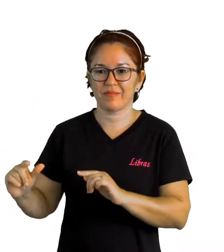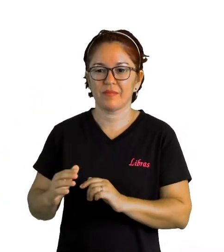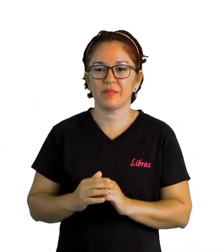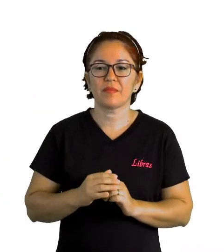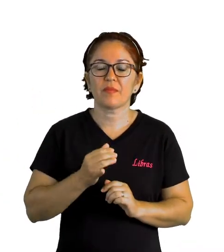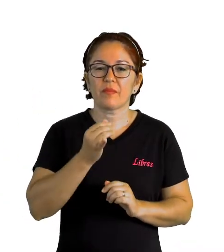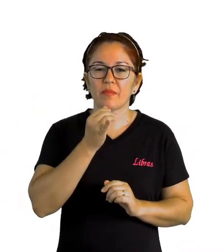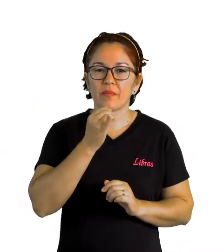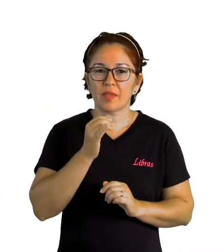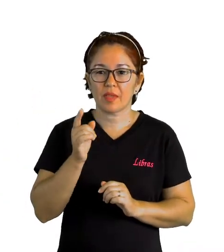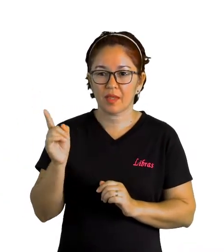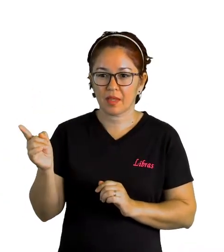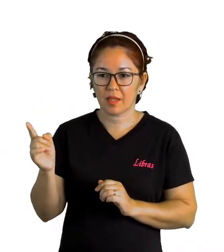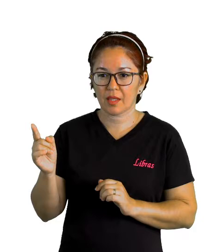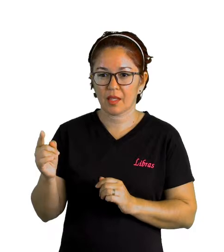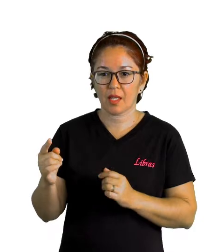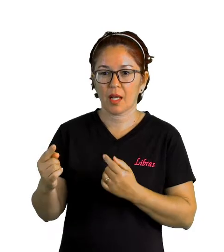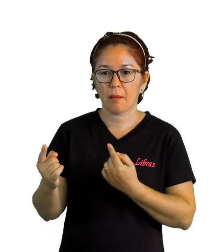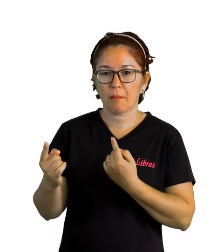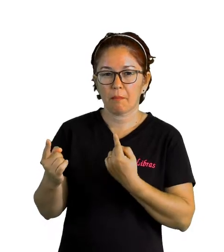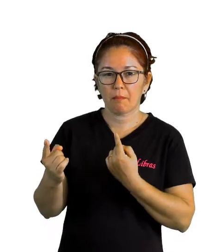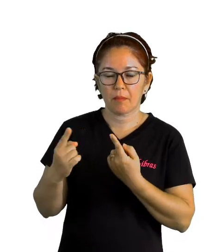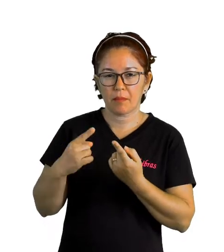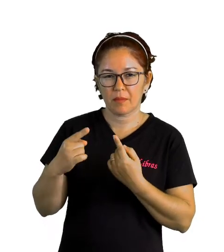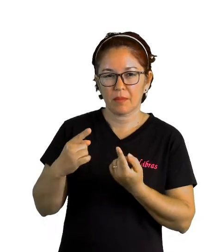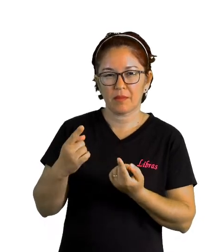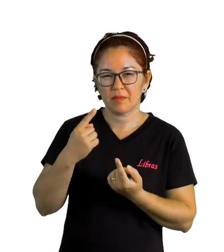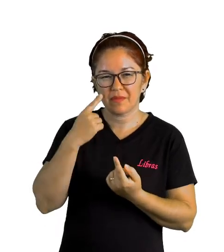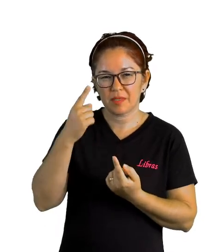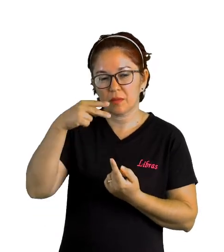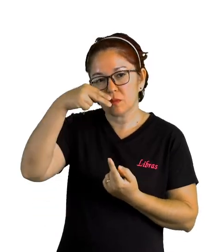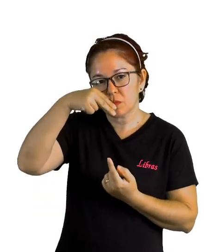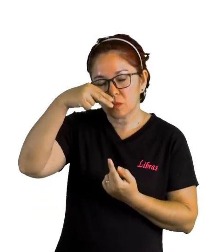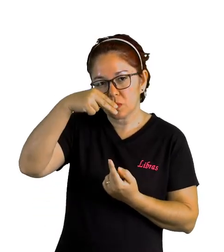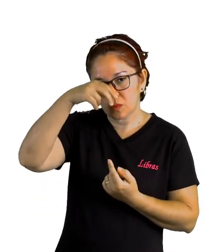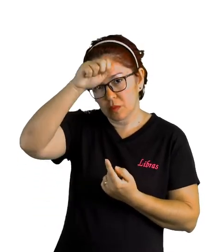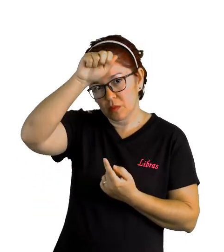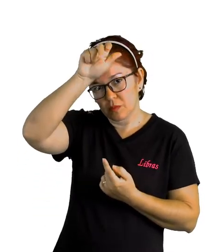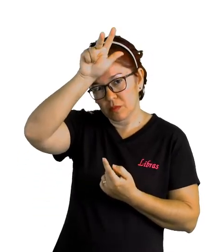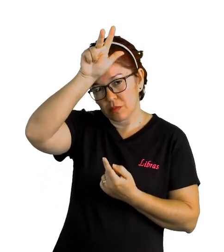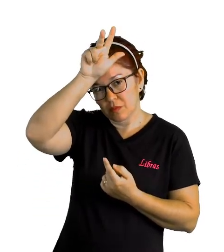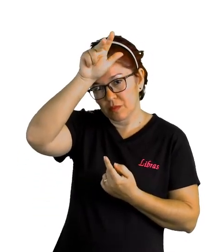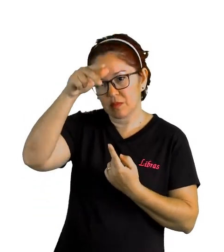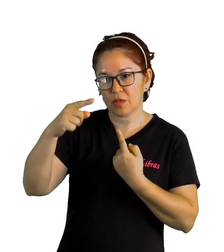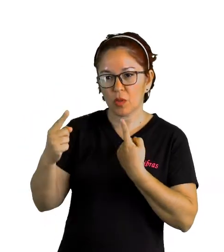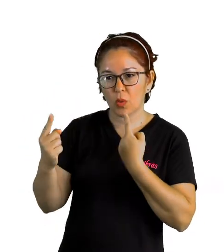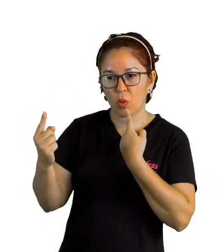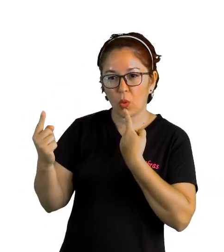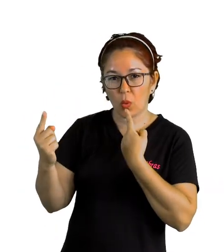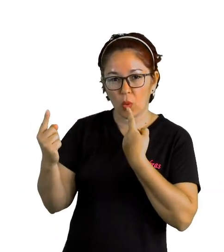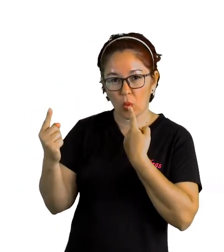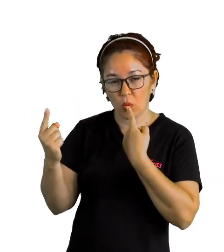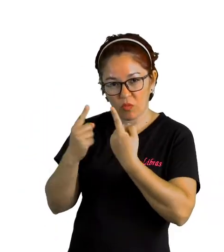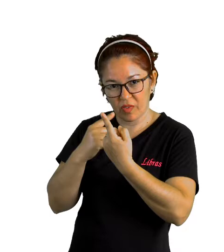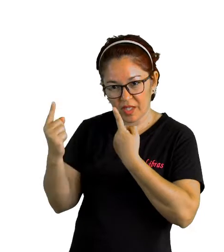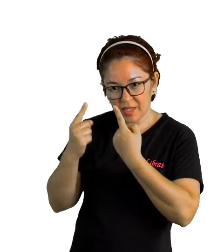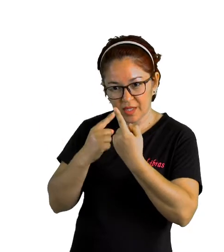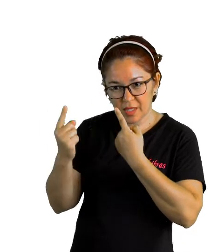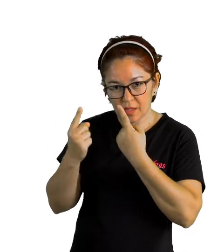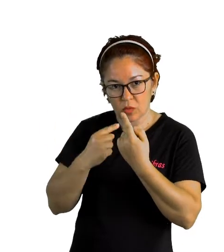o diálogo entre Mônica e Cebolinha, sem apoio das